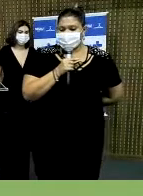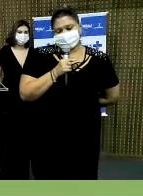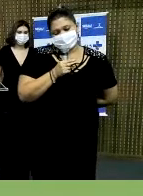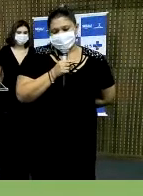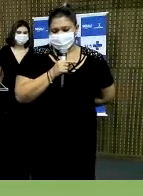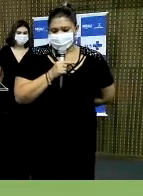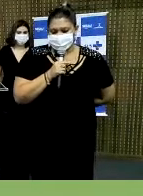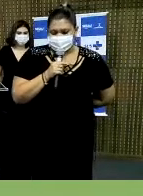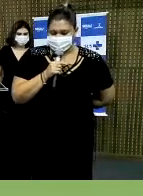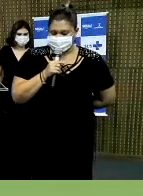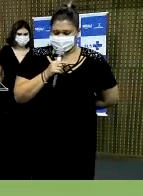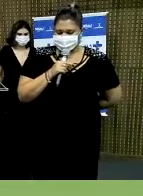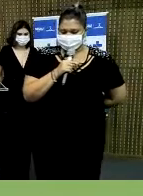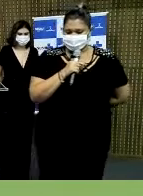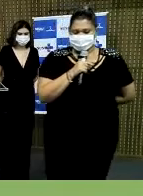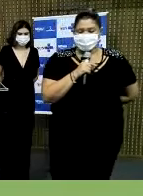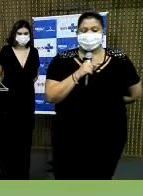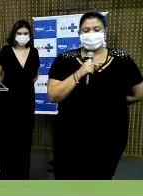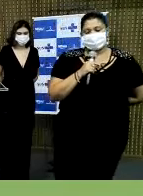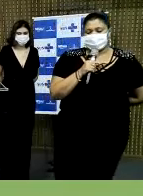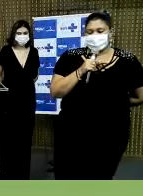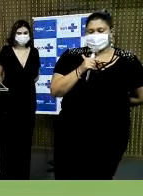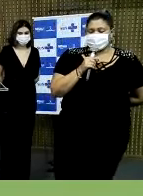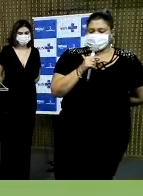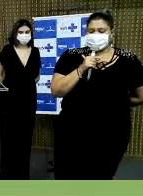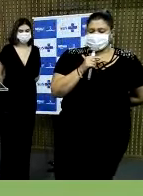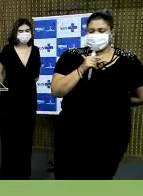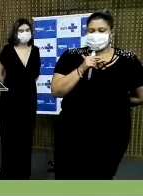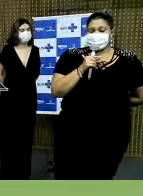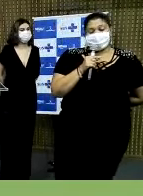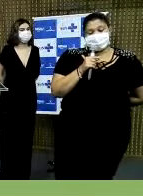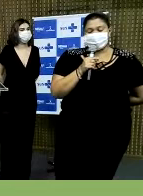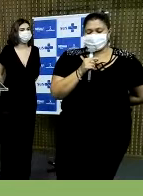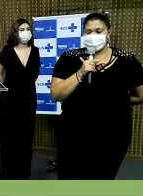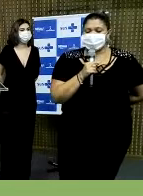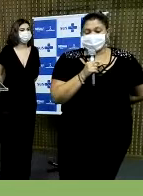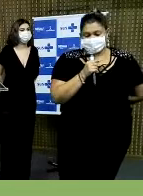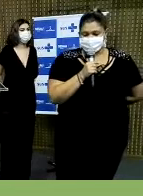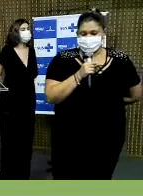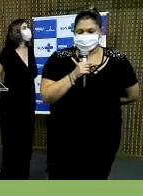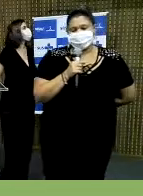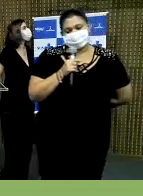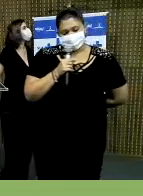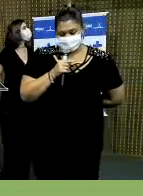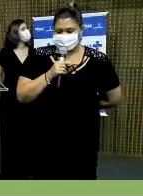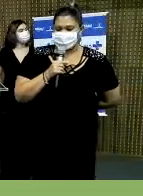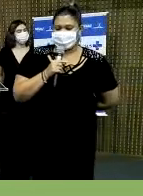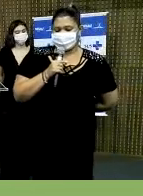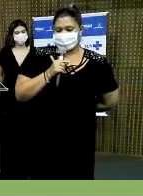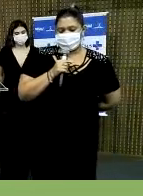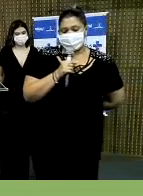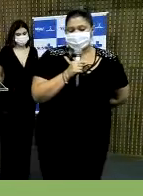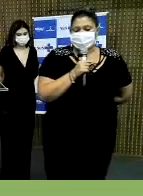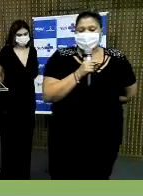do que procurar nossa unidade. O que, assim, a gente observou que nunca parou foi a sonda vesical